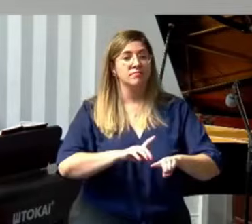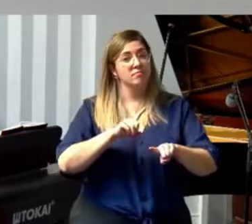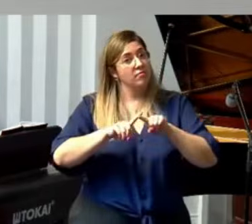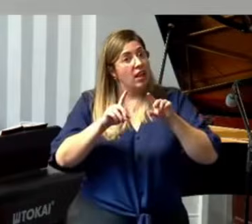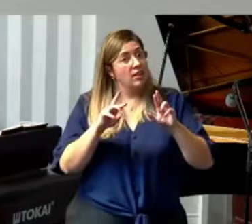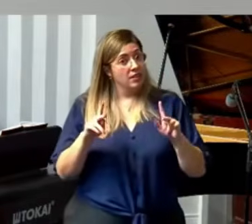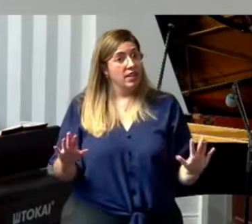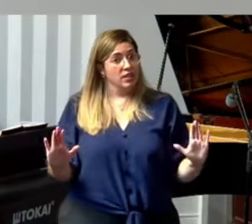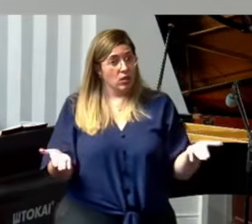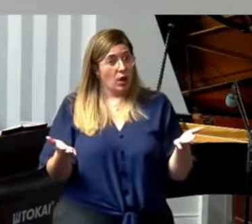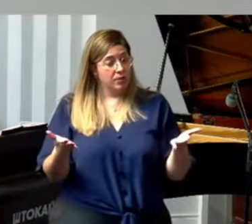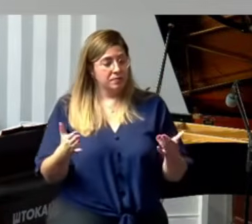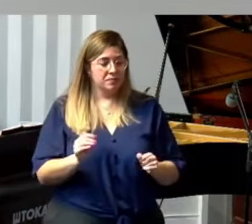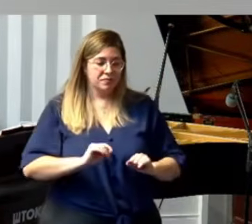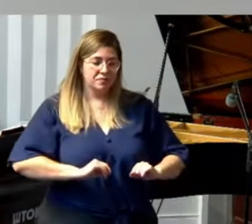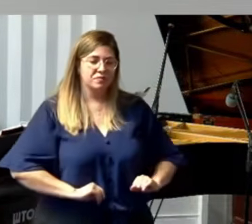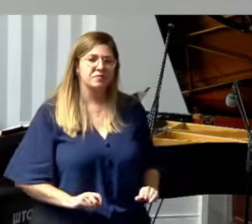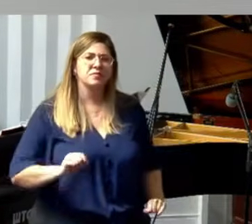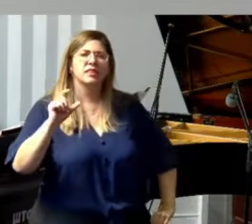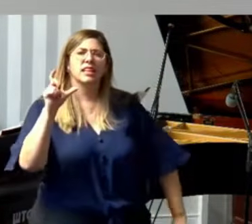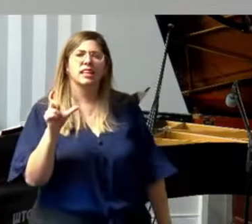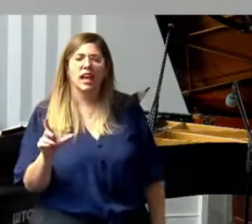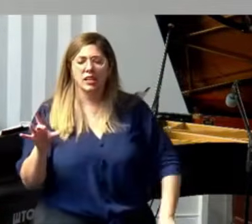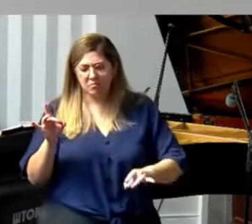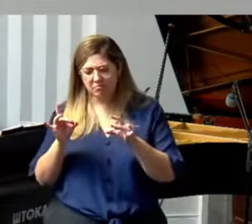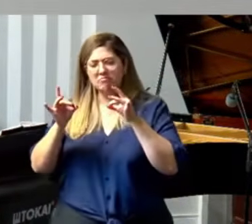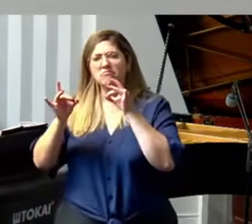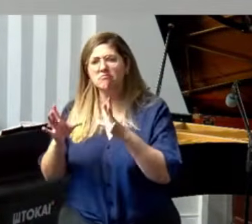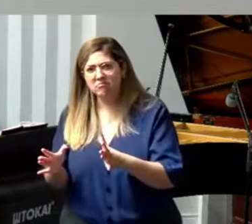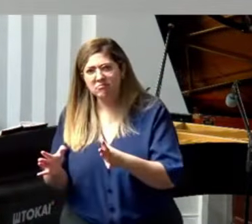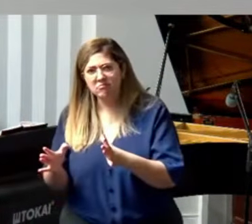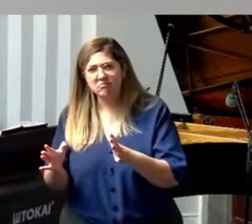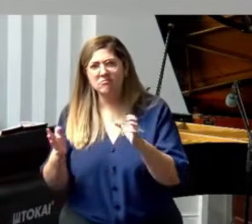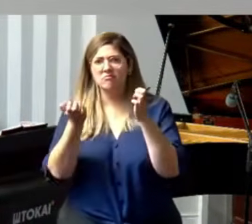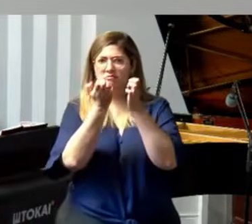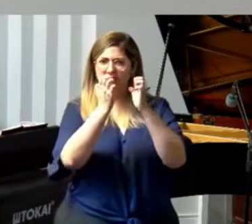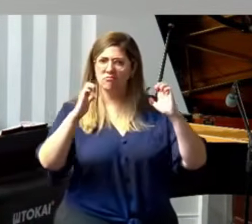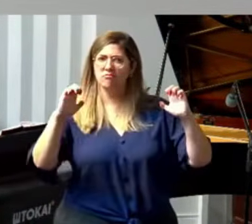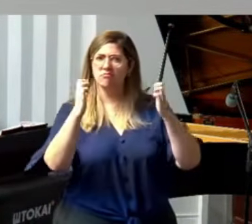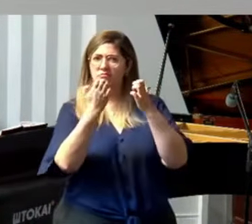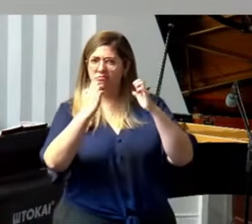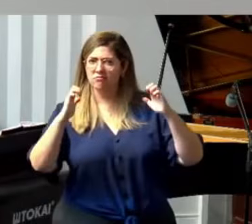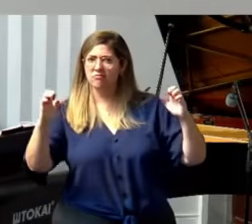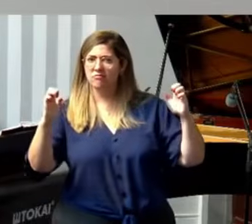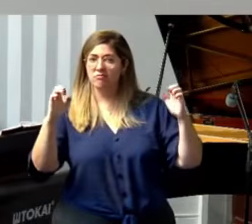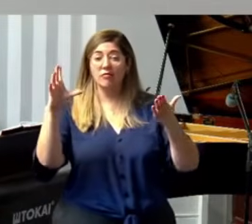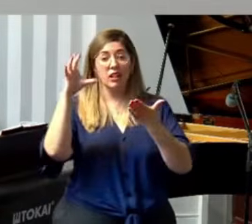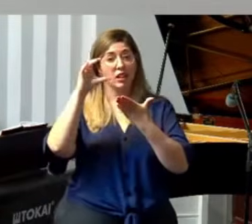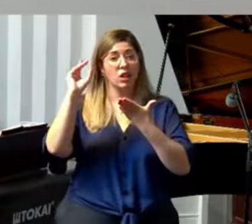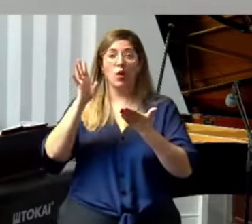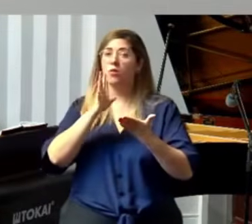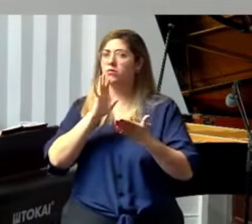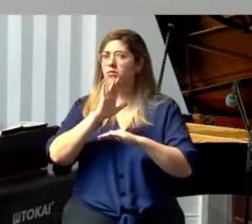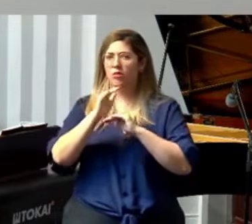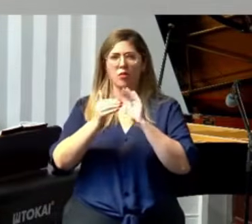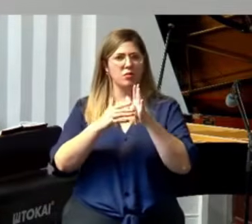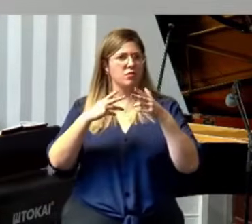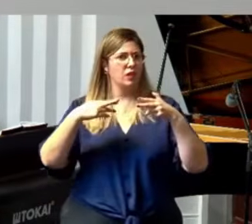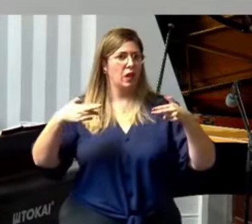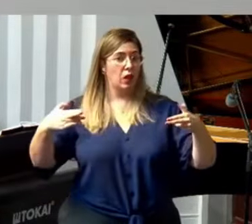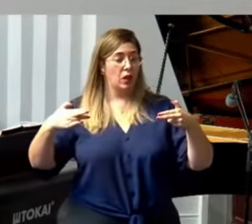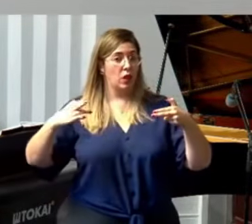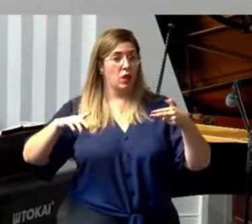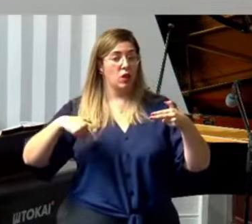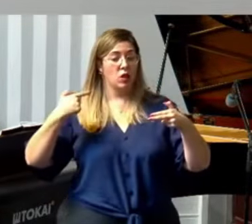distinto. Então, quem está expulsando o homem neste dia do Jardim do Éden é o Deus que conhece todas as coisas e as